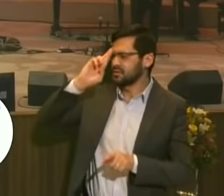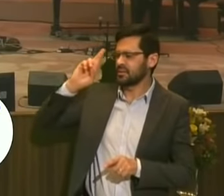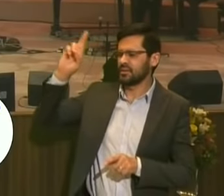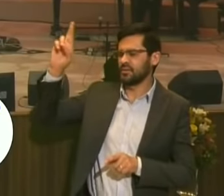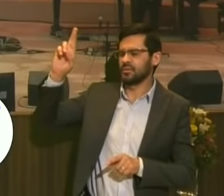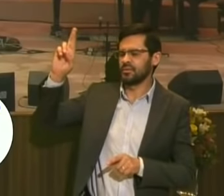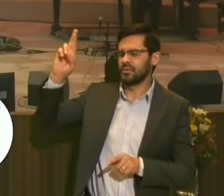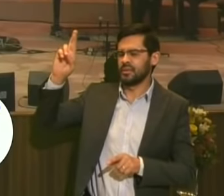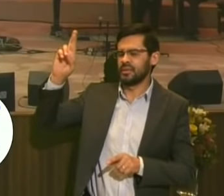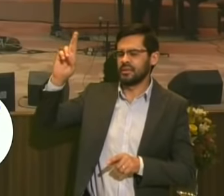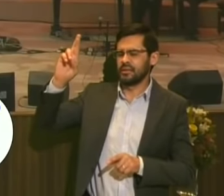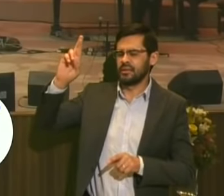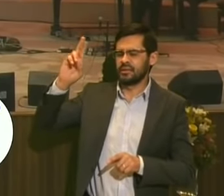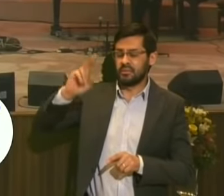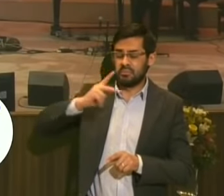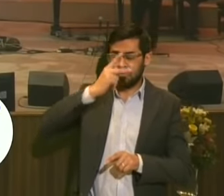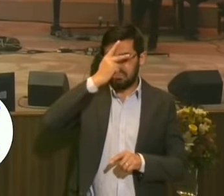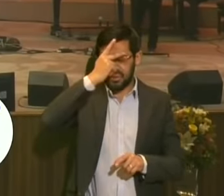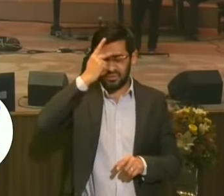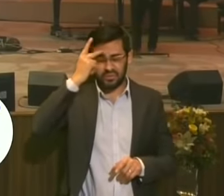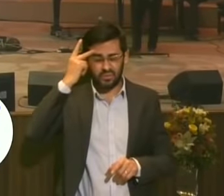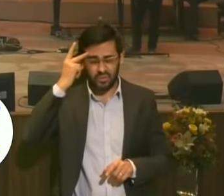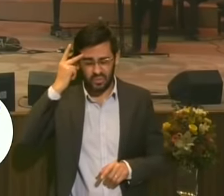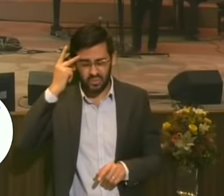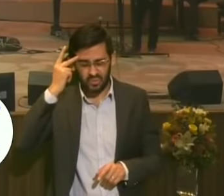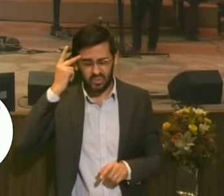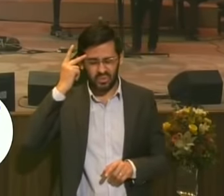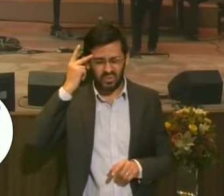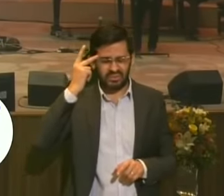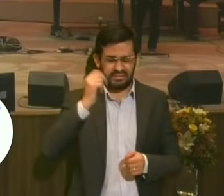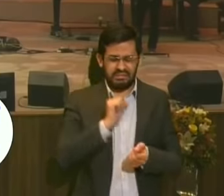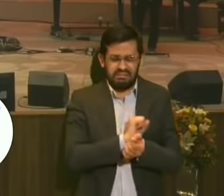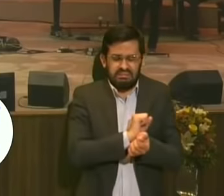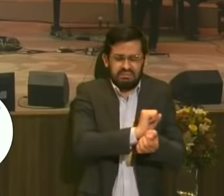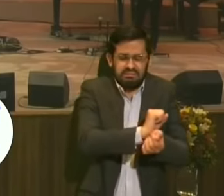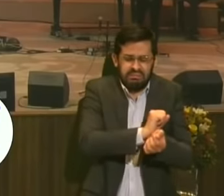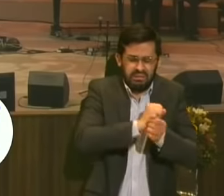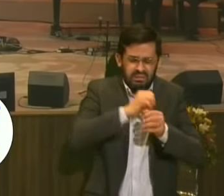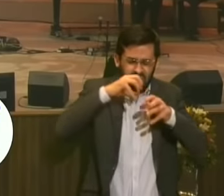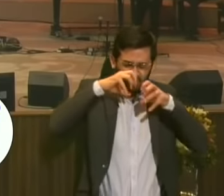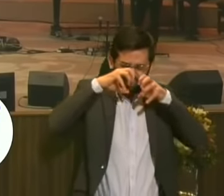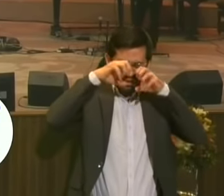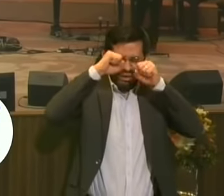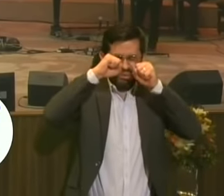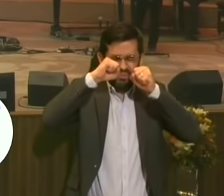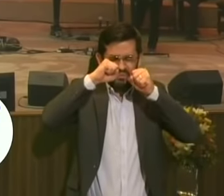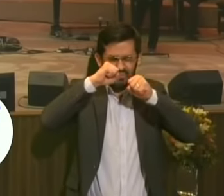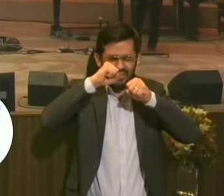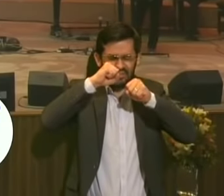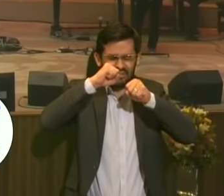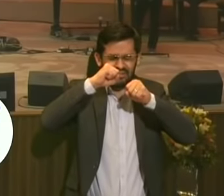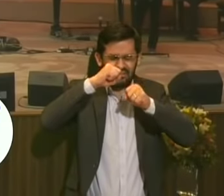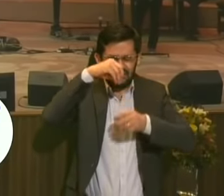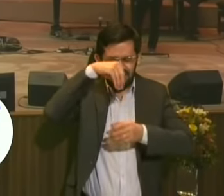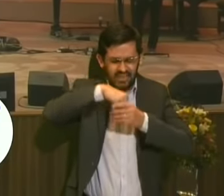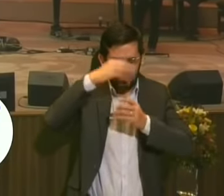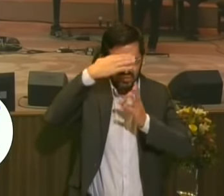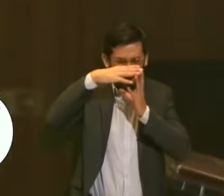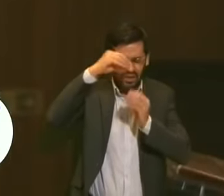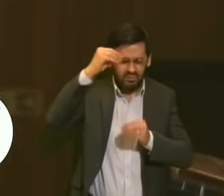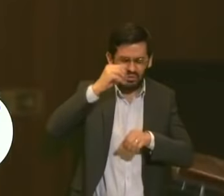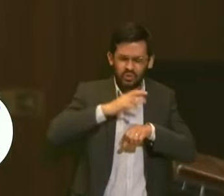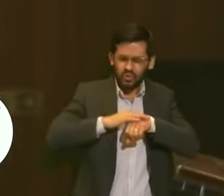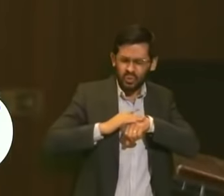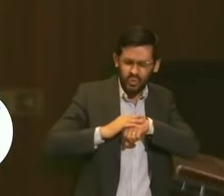alguns que estão presos com a escuridão dentro da alma, doentes por dentro, e por isso,